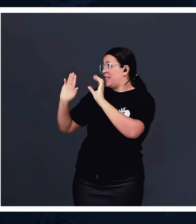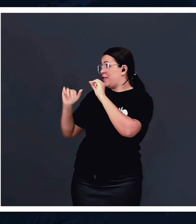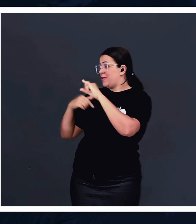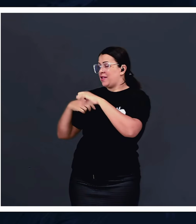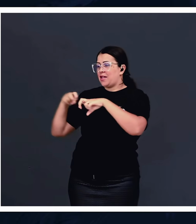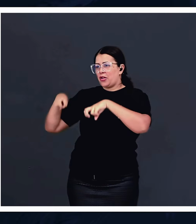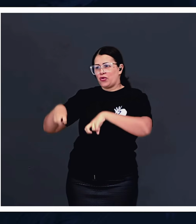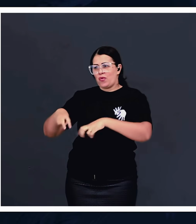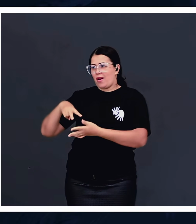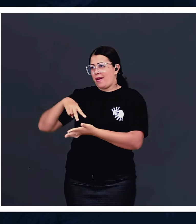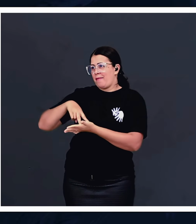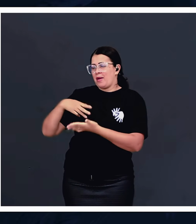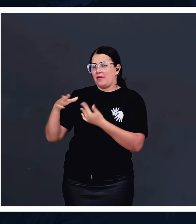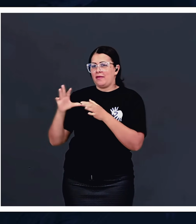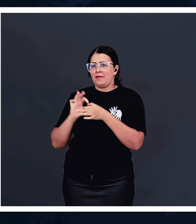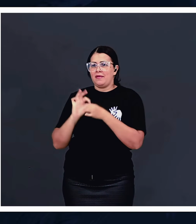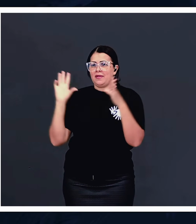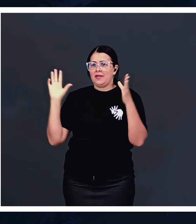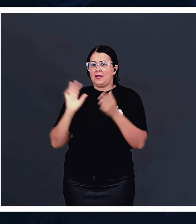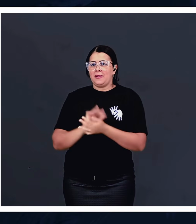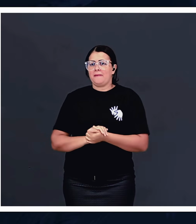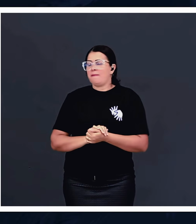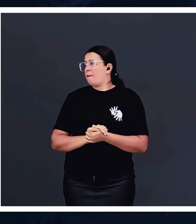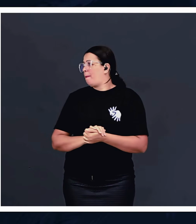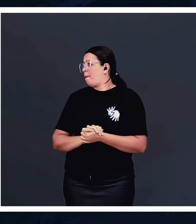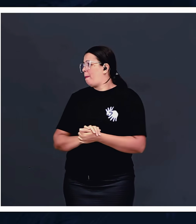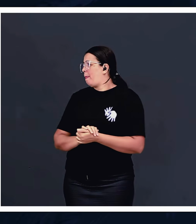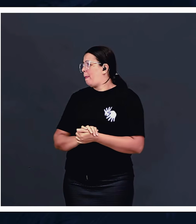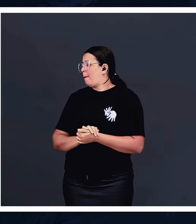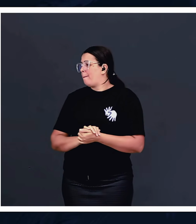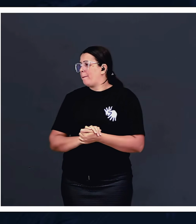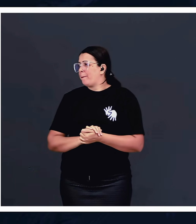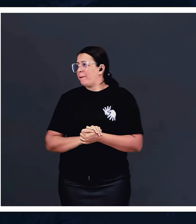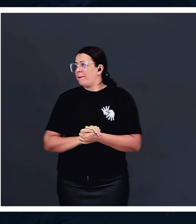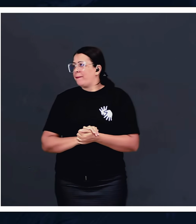ajoelhar, tá? Fique à vontade, senão não tem problema.